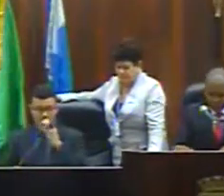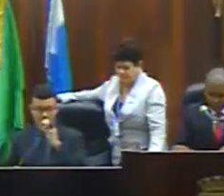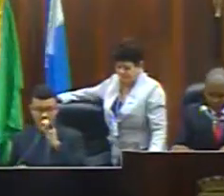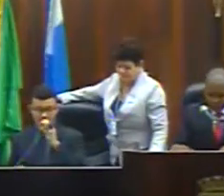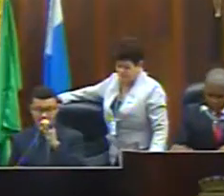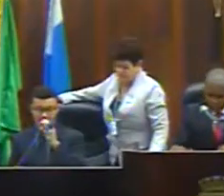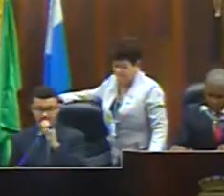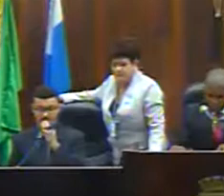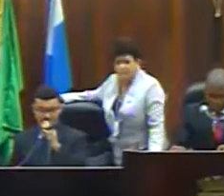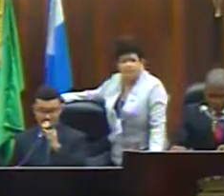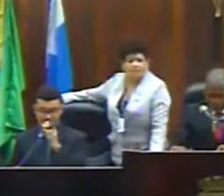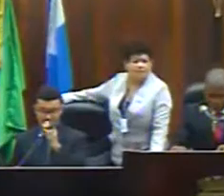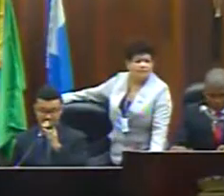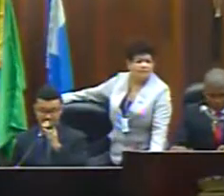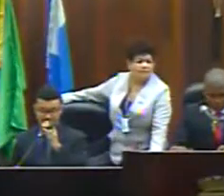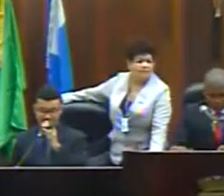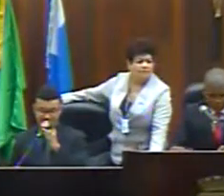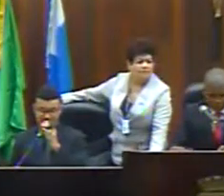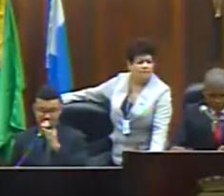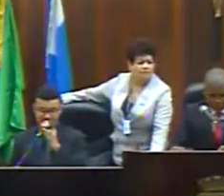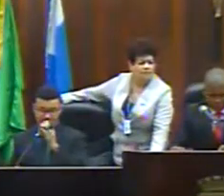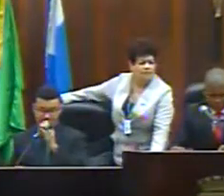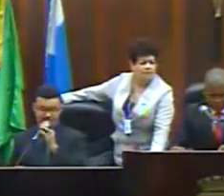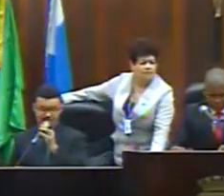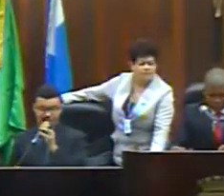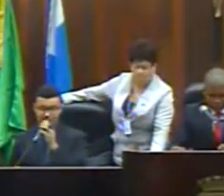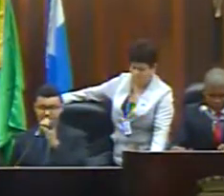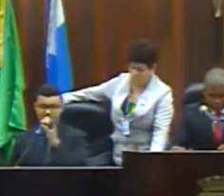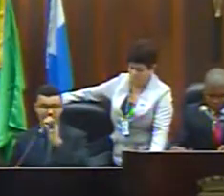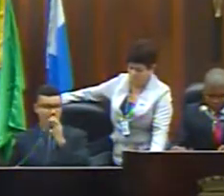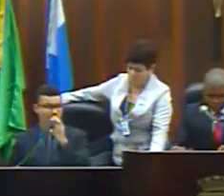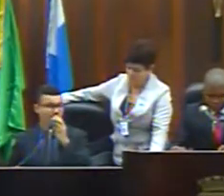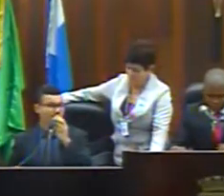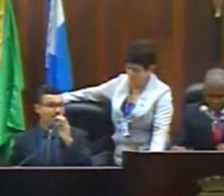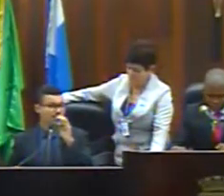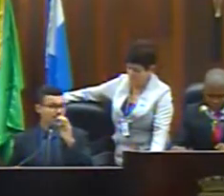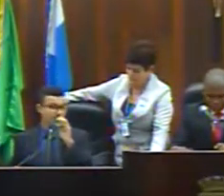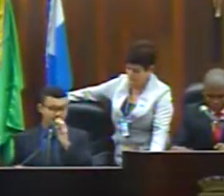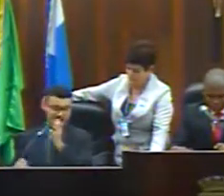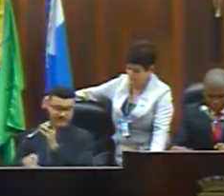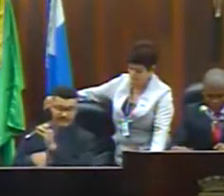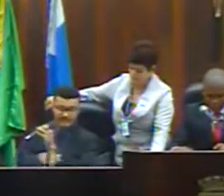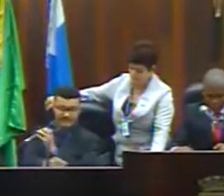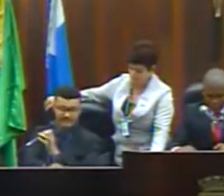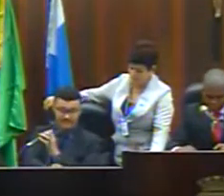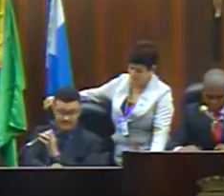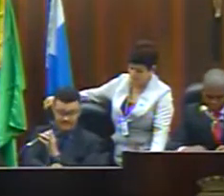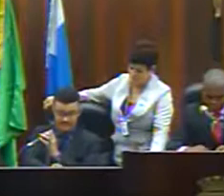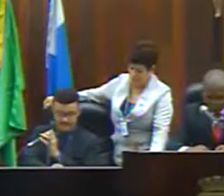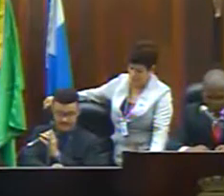Então, com a palavra, Gabriel Medo Rodrigues, eu mesmo, eu voto na Mayara.